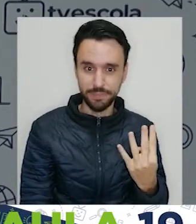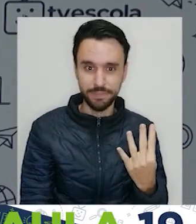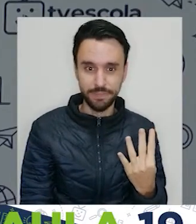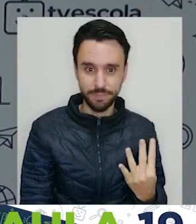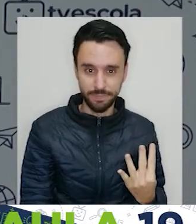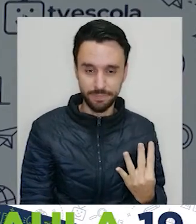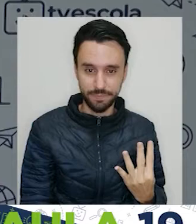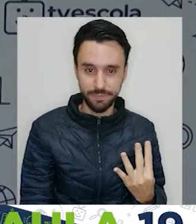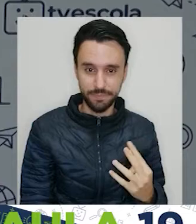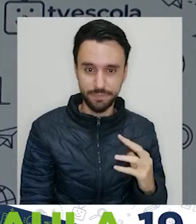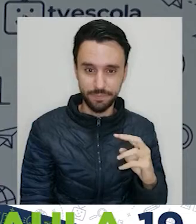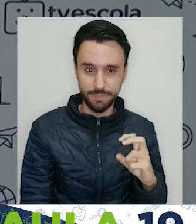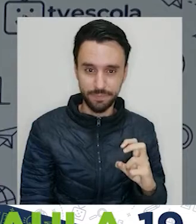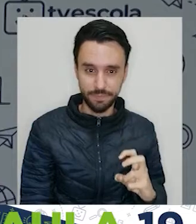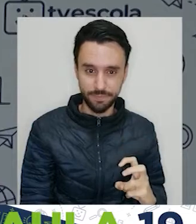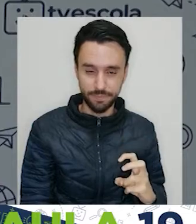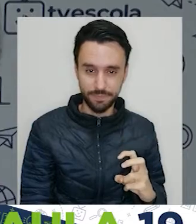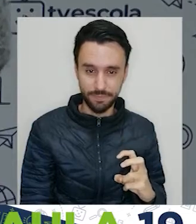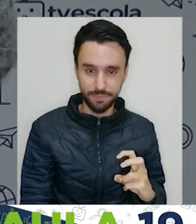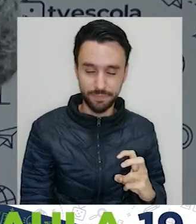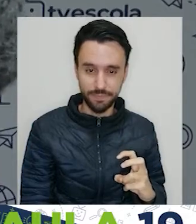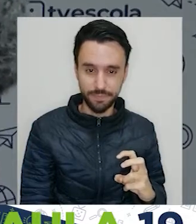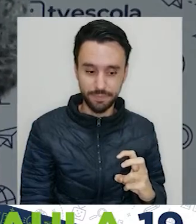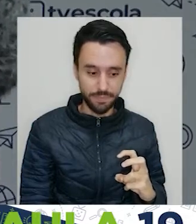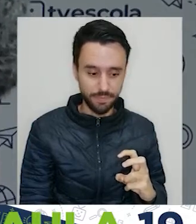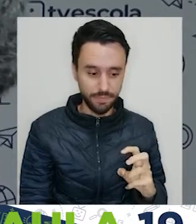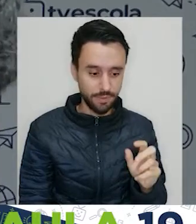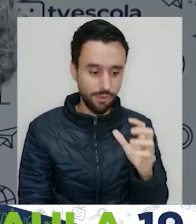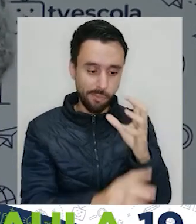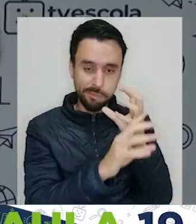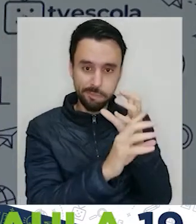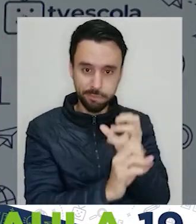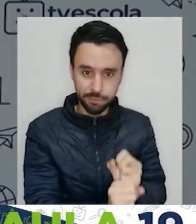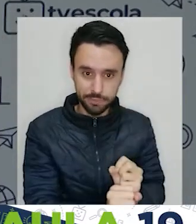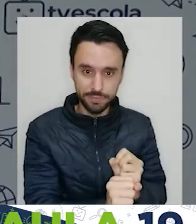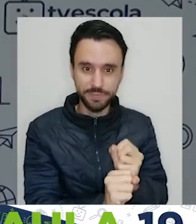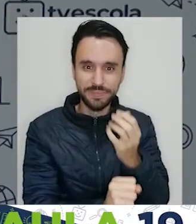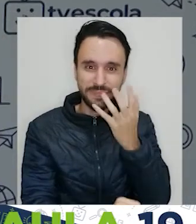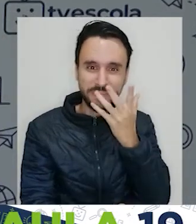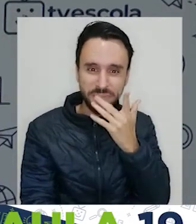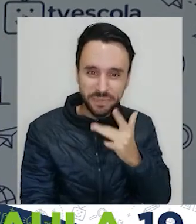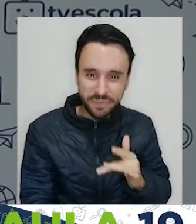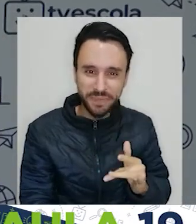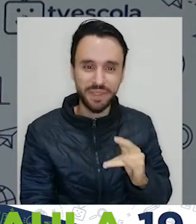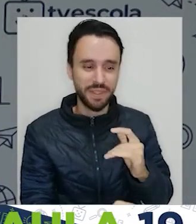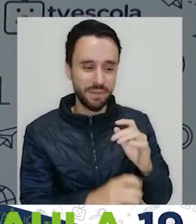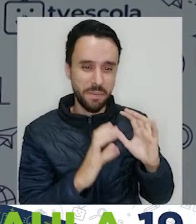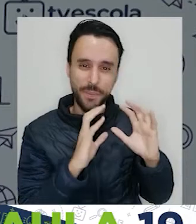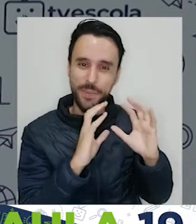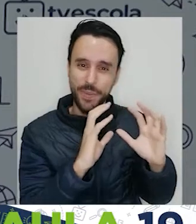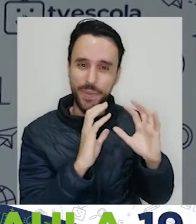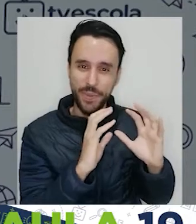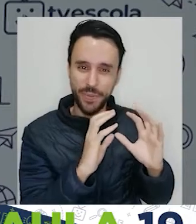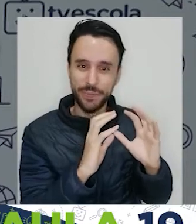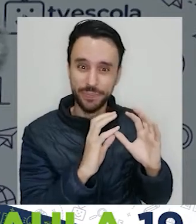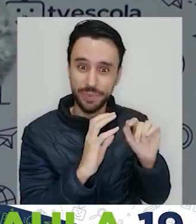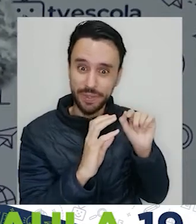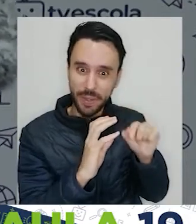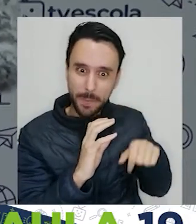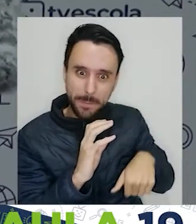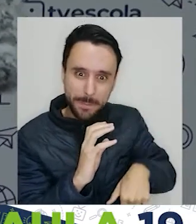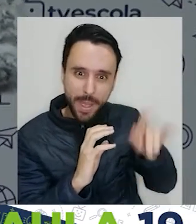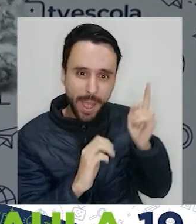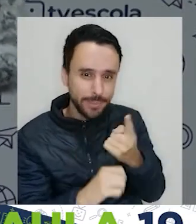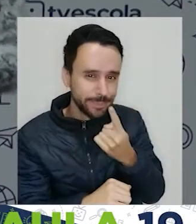1, 2, 3, 4. 5. 5 crianças votaram na bola e a gente viu que a bola foi o